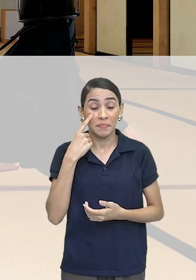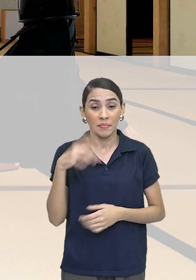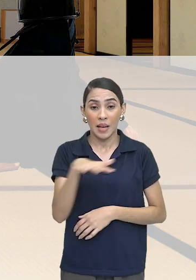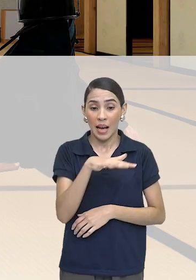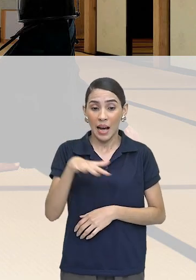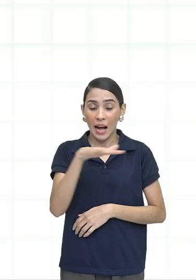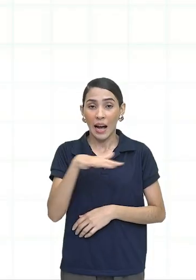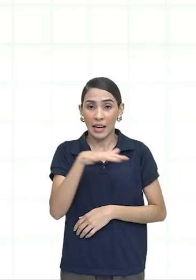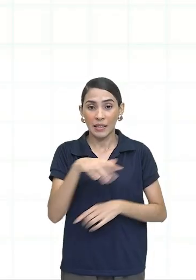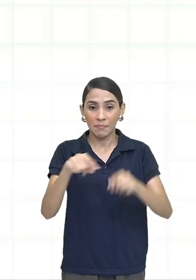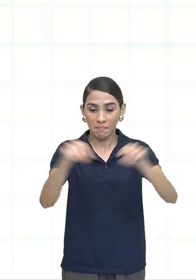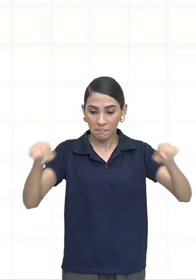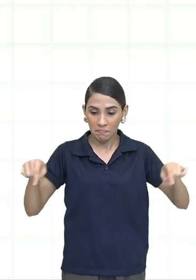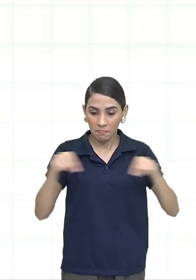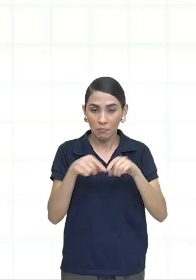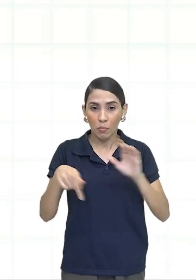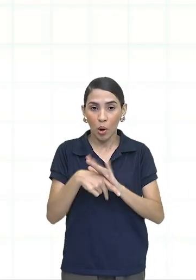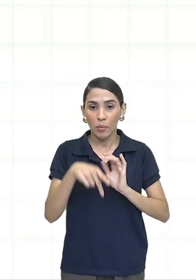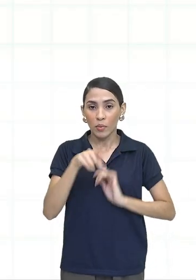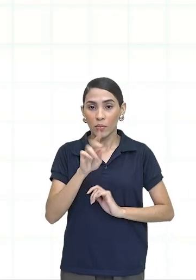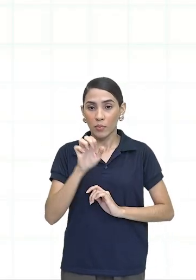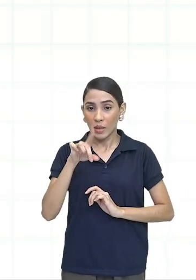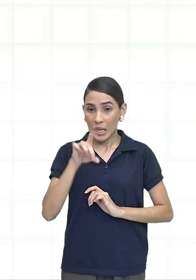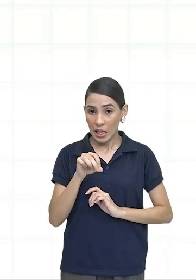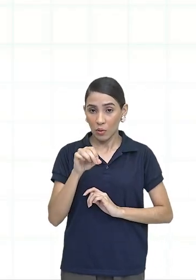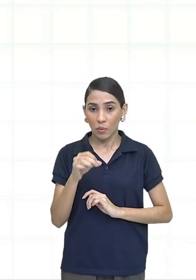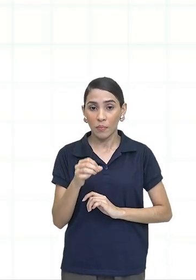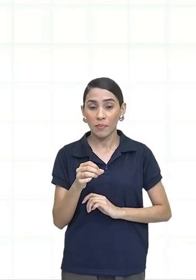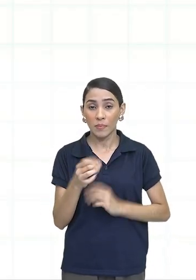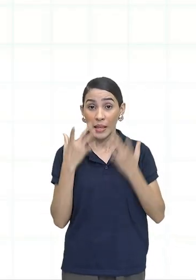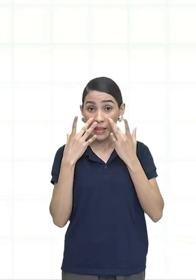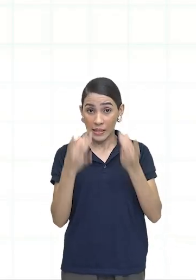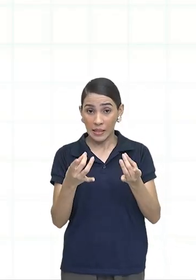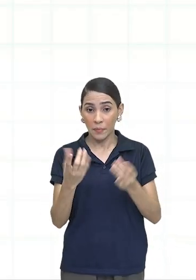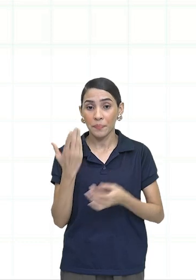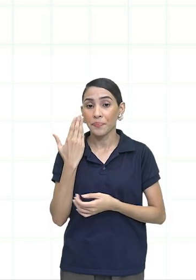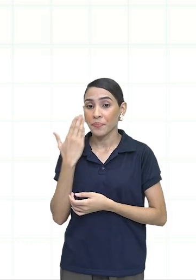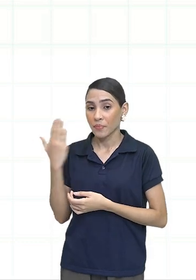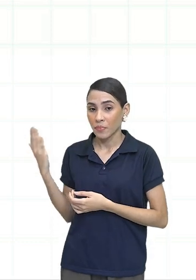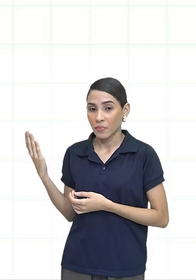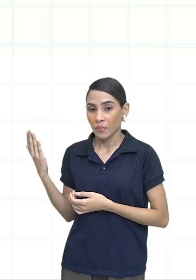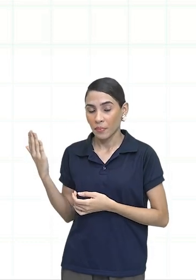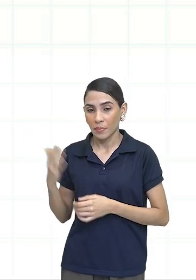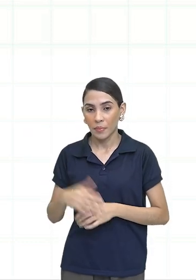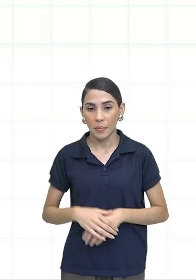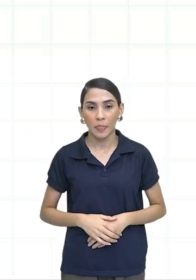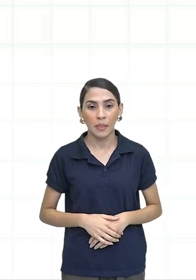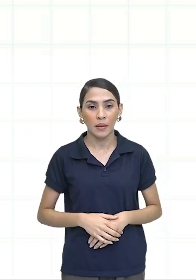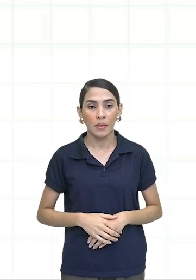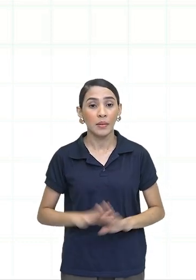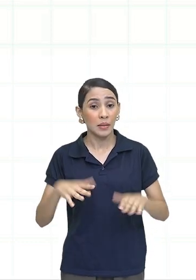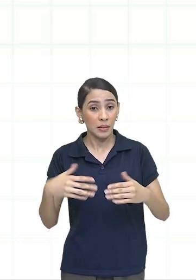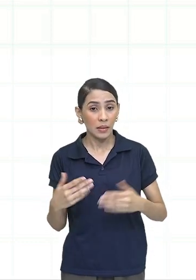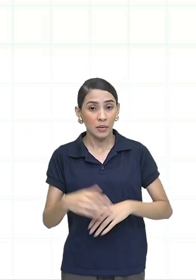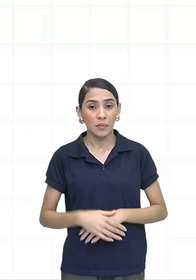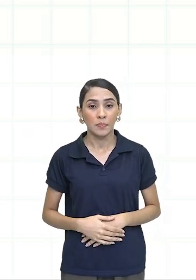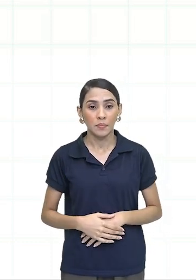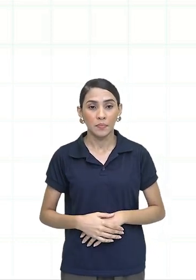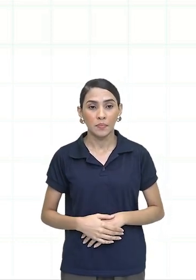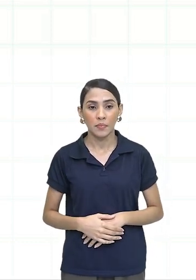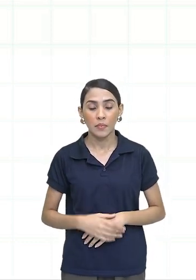de combate do Kendo. Observem só. Bom, a área de combate do Kendo, ela